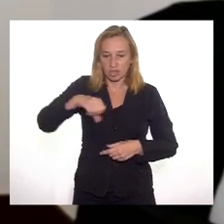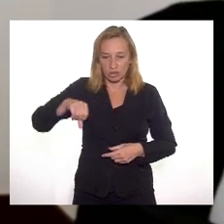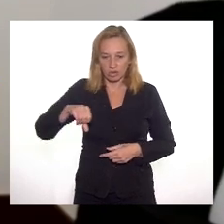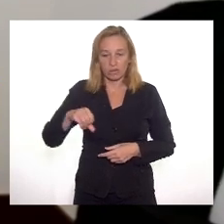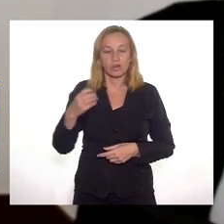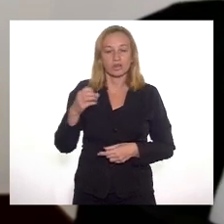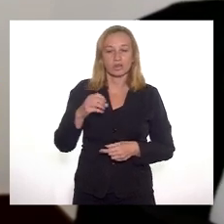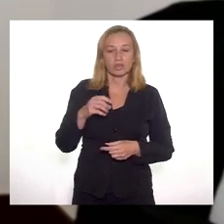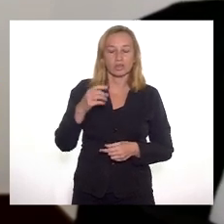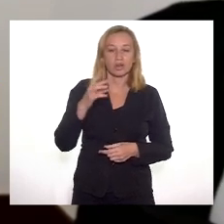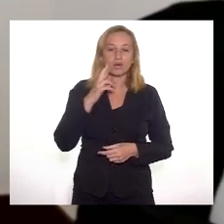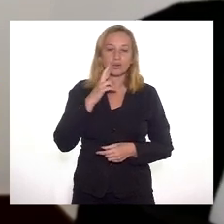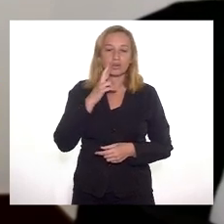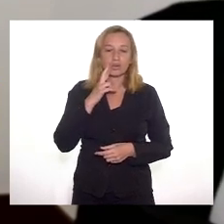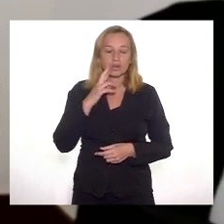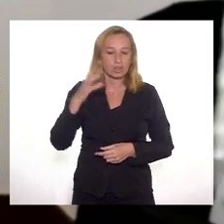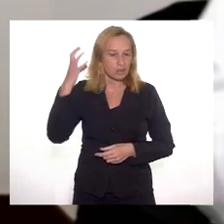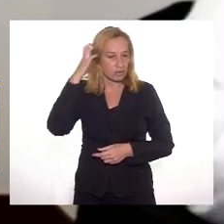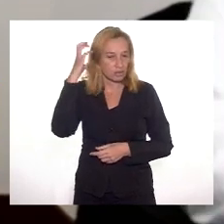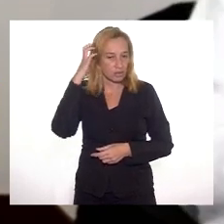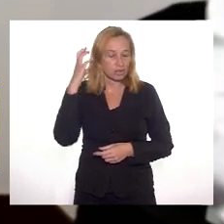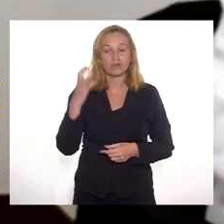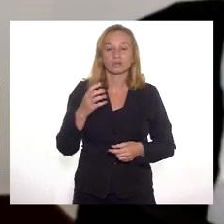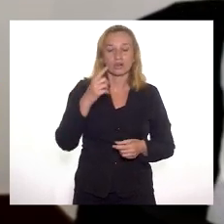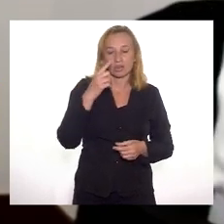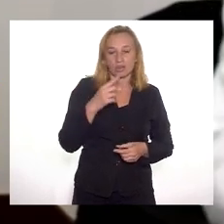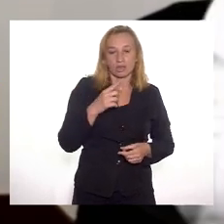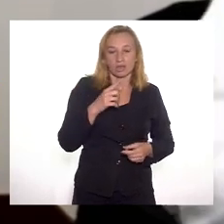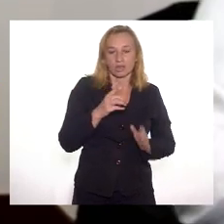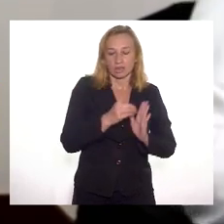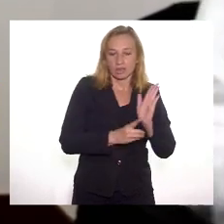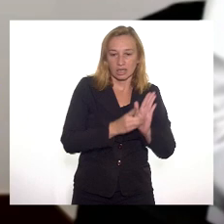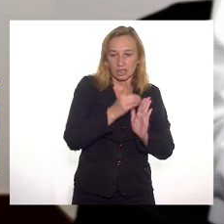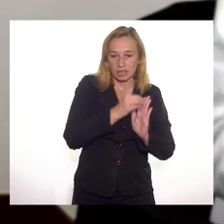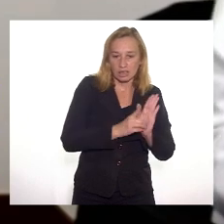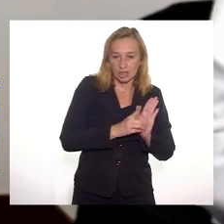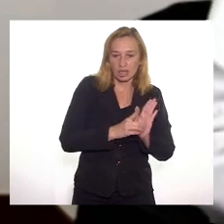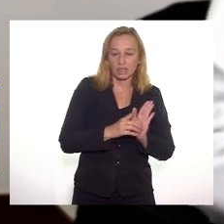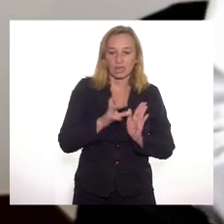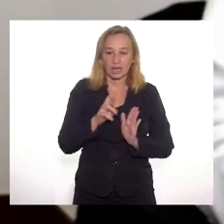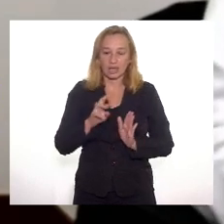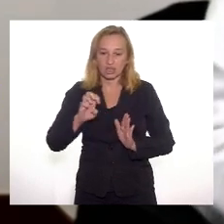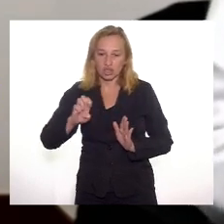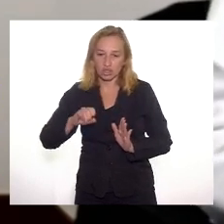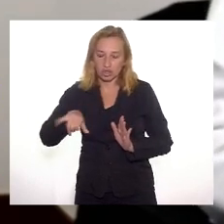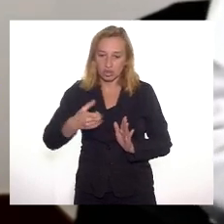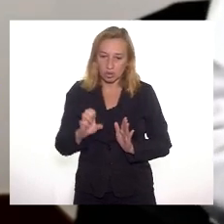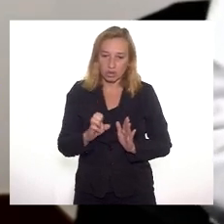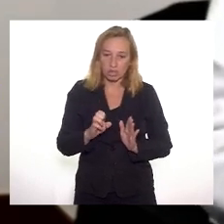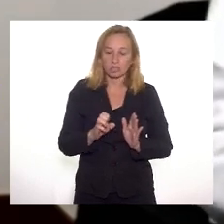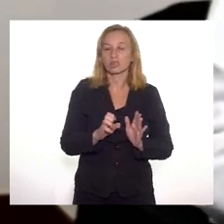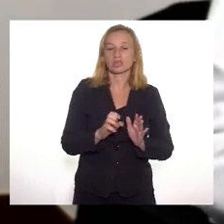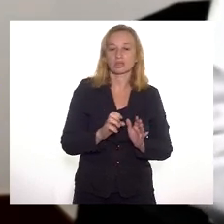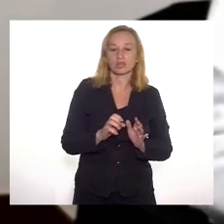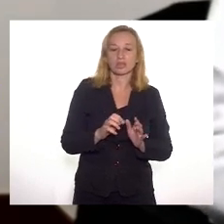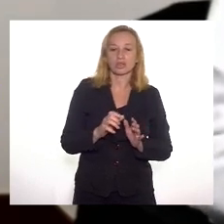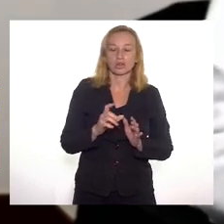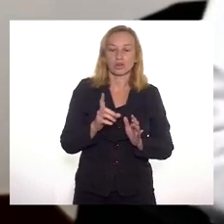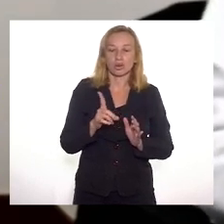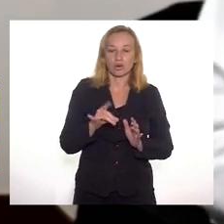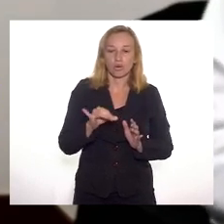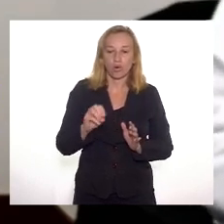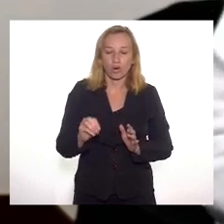deputada Rosane Félix, que obriga o Departamento de Trânsito do Estado do Rio de Janeiro, DETRAN RJ, a disponibilizar em seu sítio eletrônico o código de